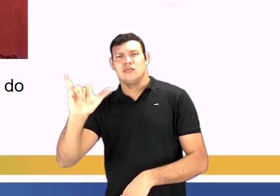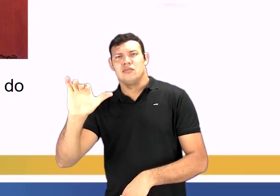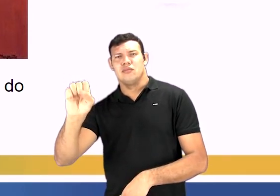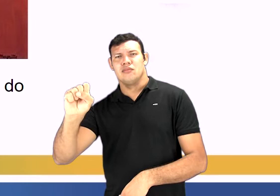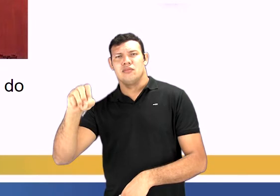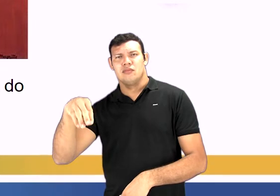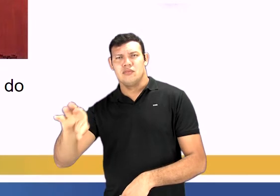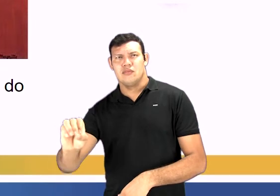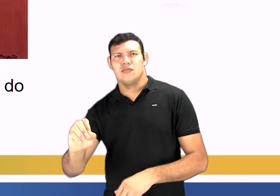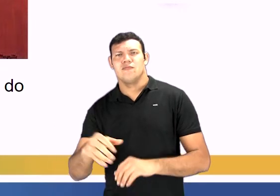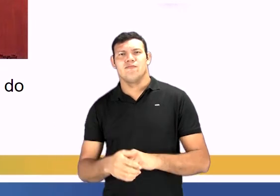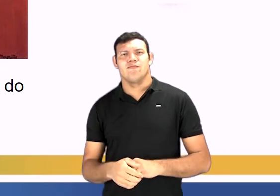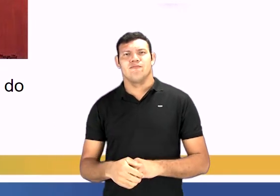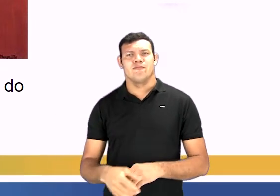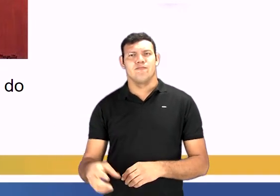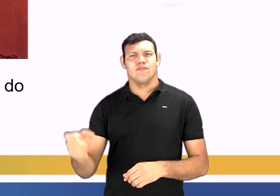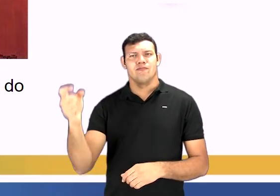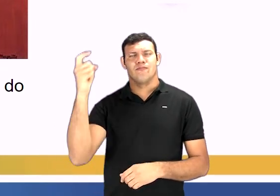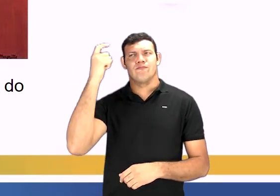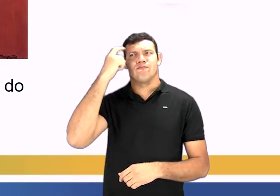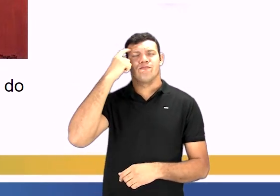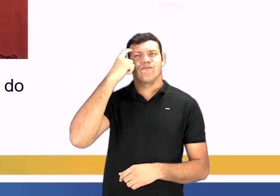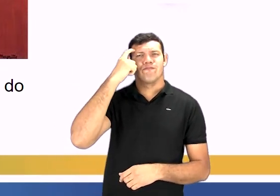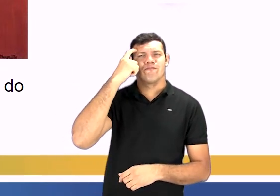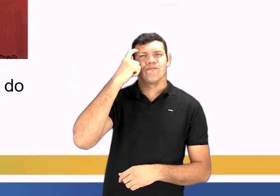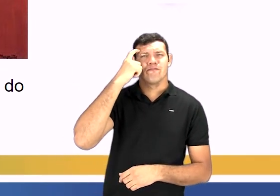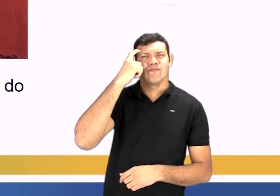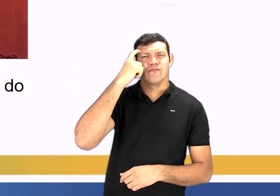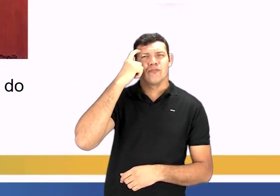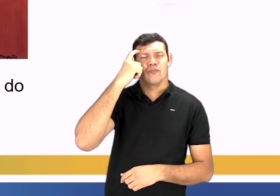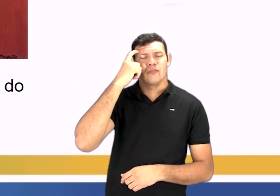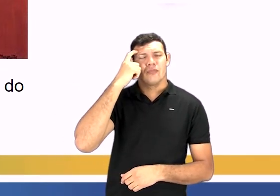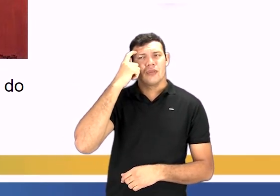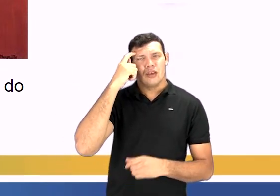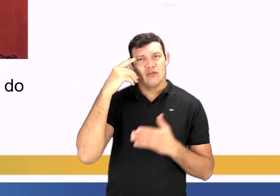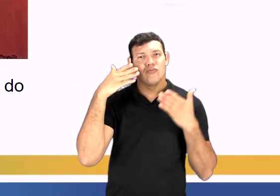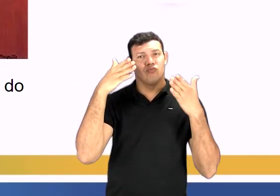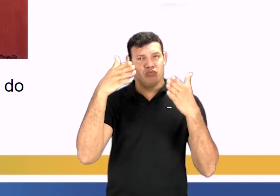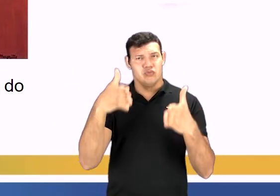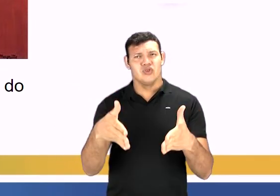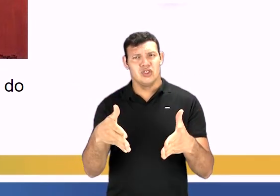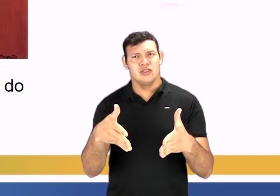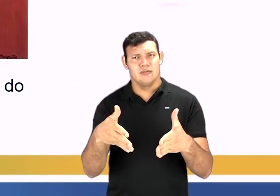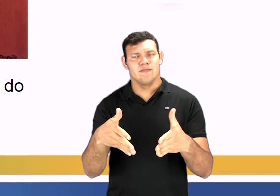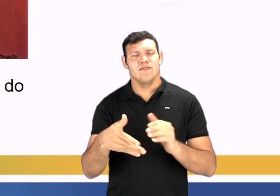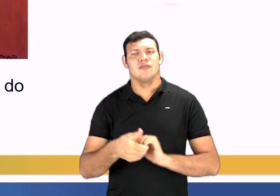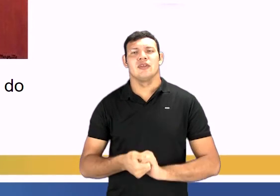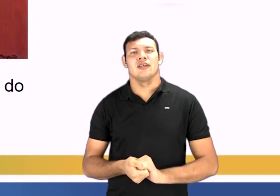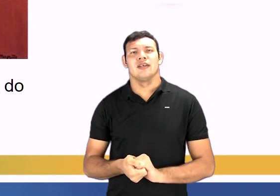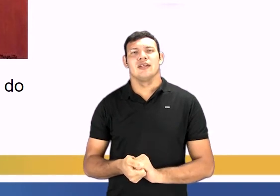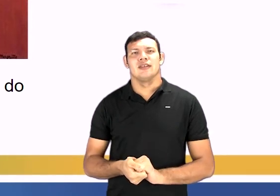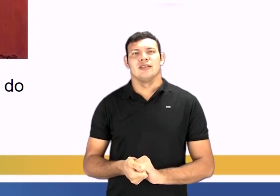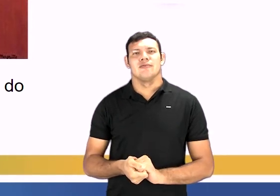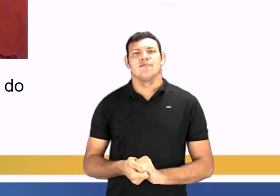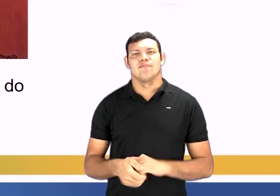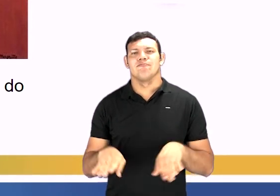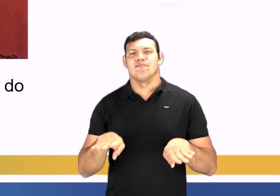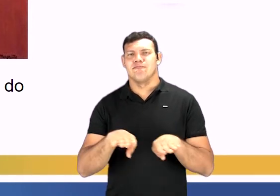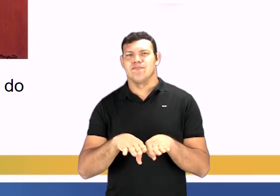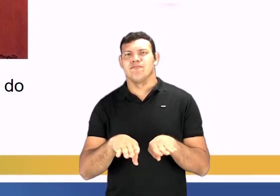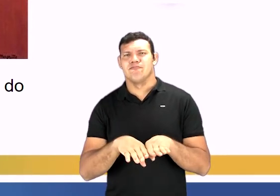subconsciente comandasse o que seria exposto nas obras, propondo temas irracionais, ilógicos,